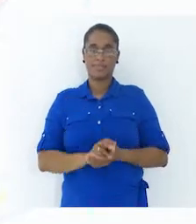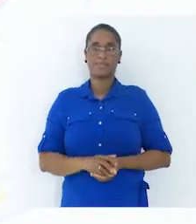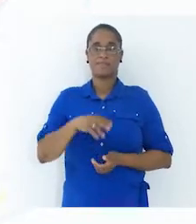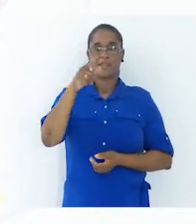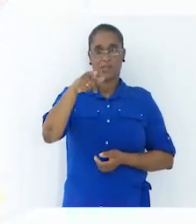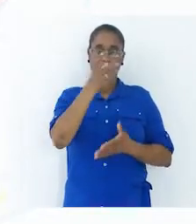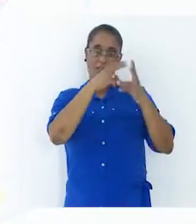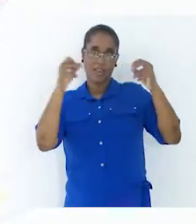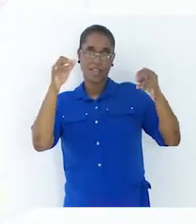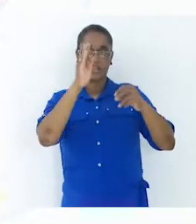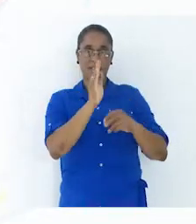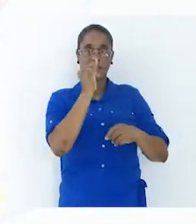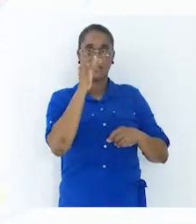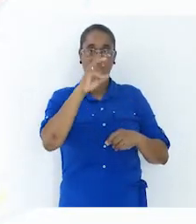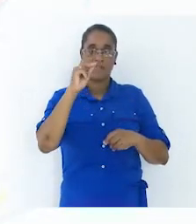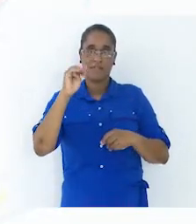em casa